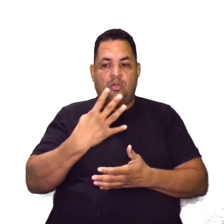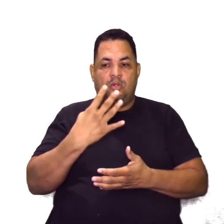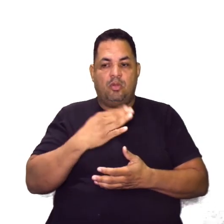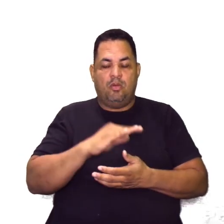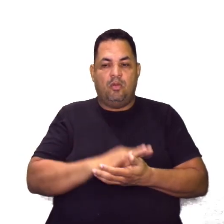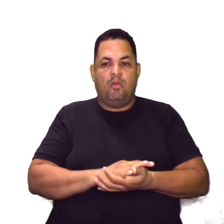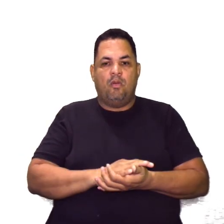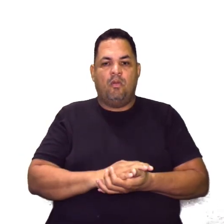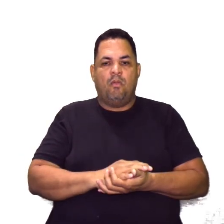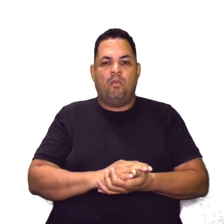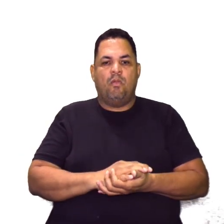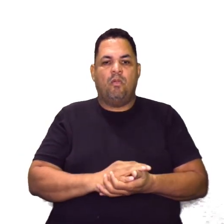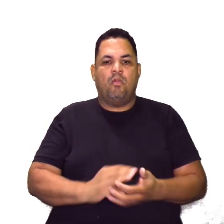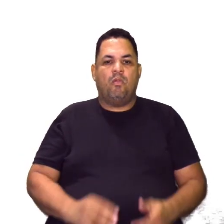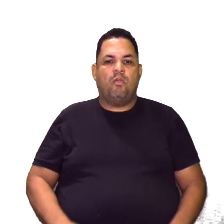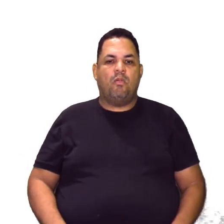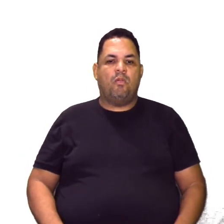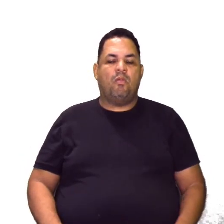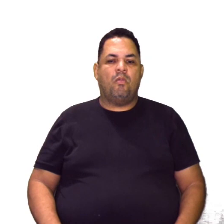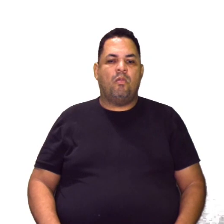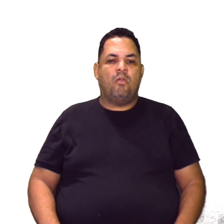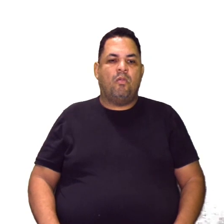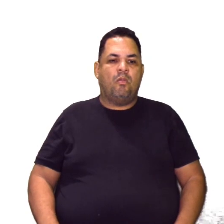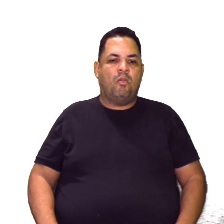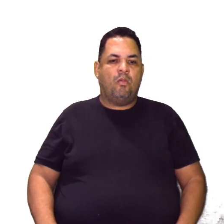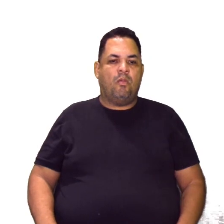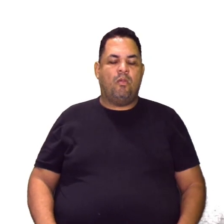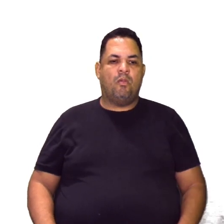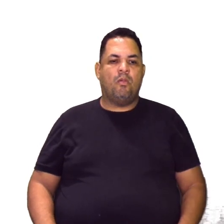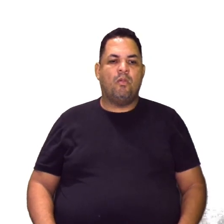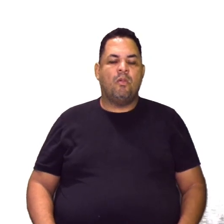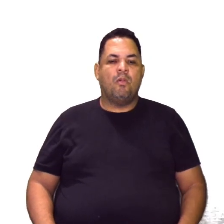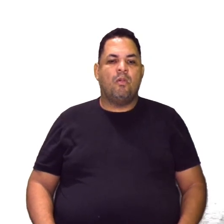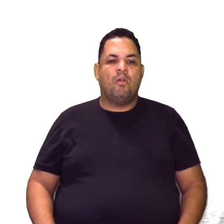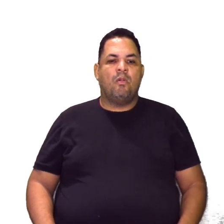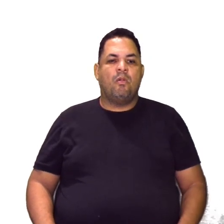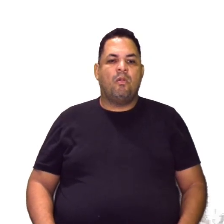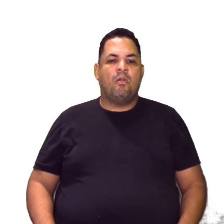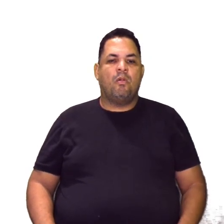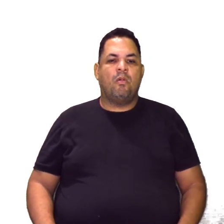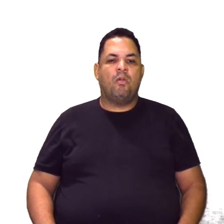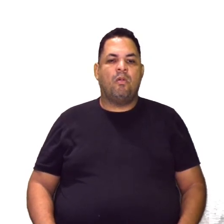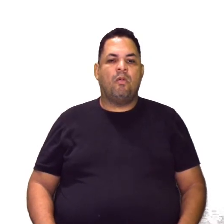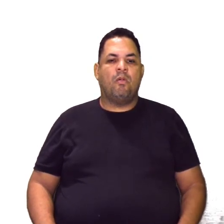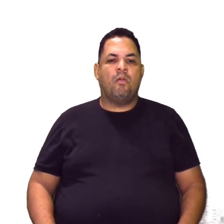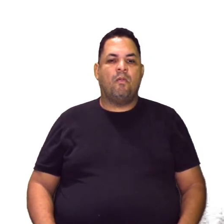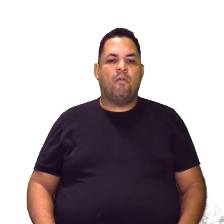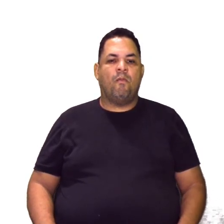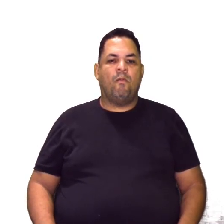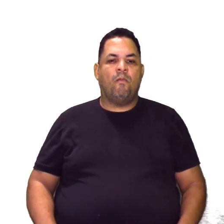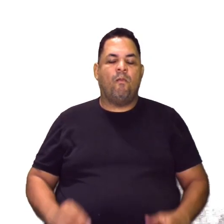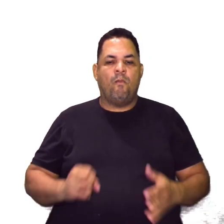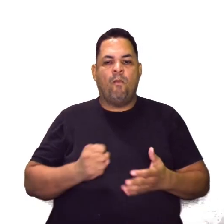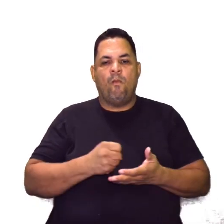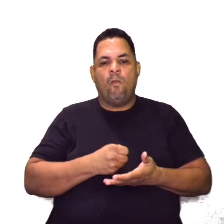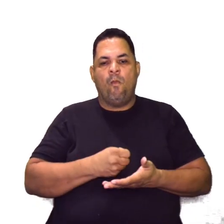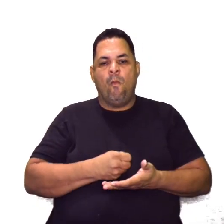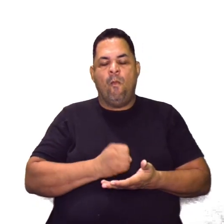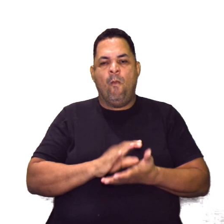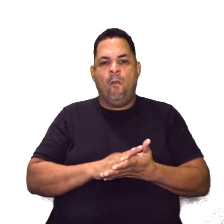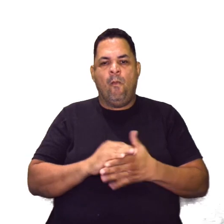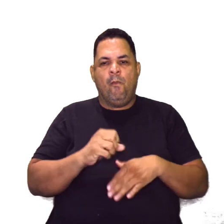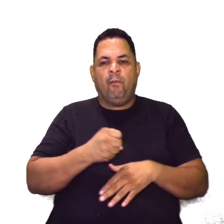quarto período. Agora, quantos elétrons, olha só, na